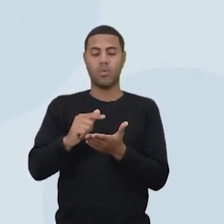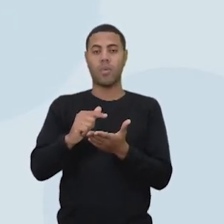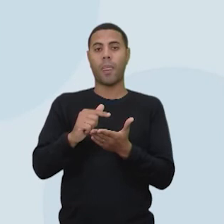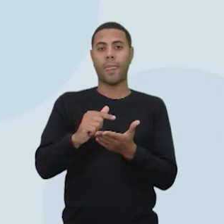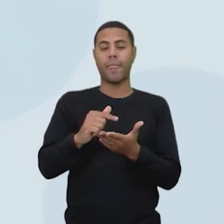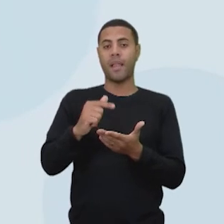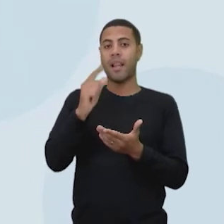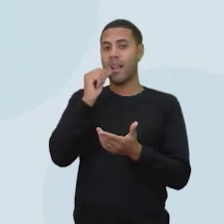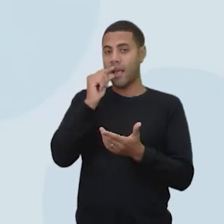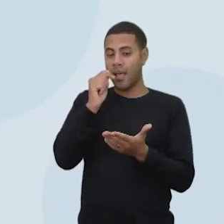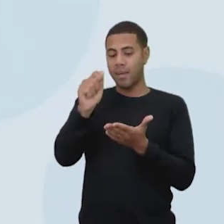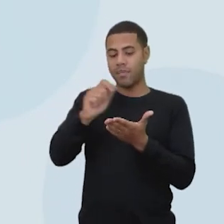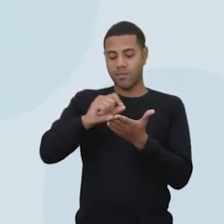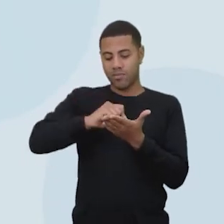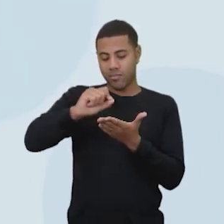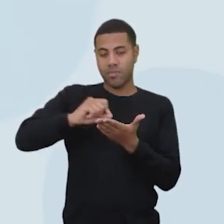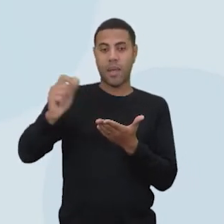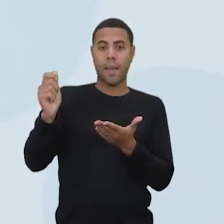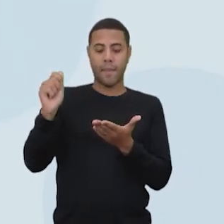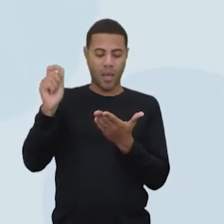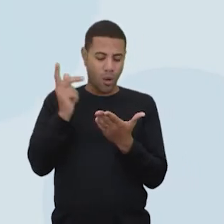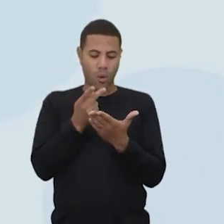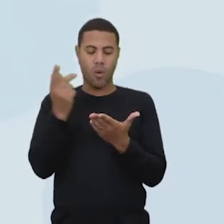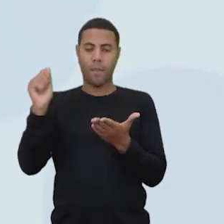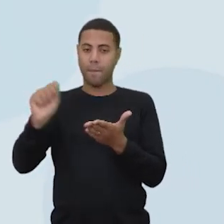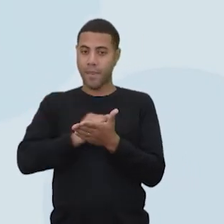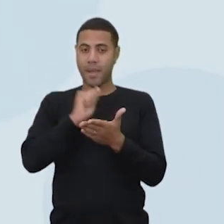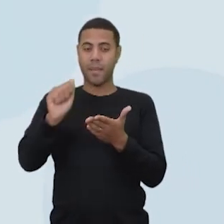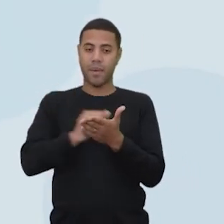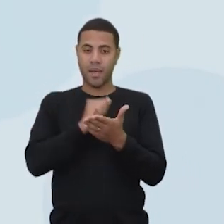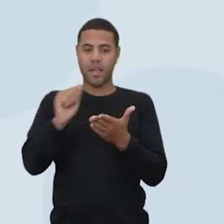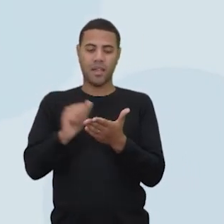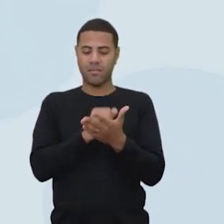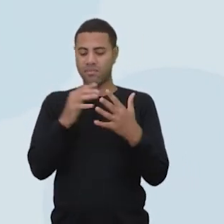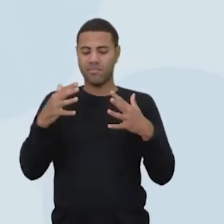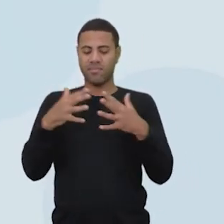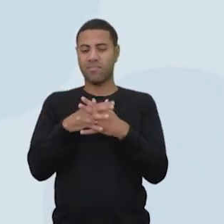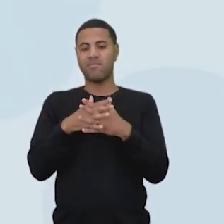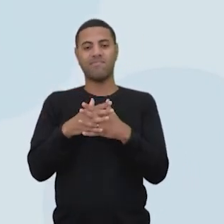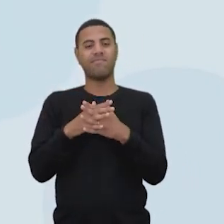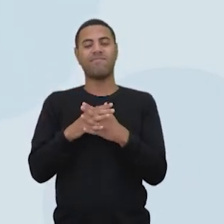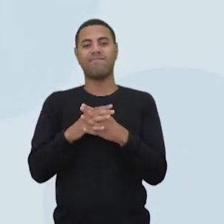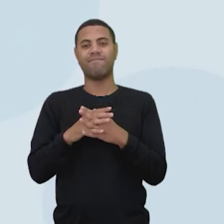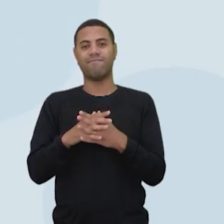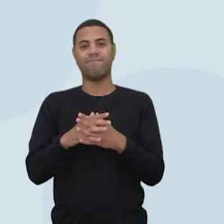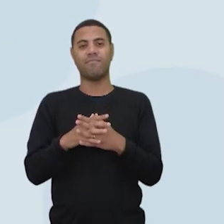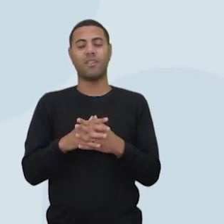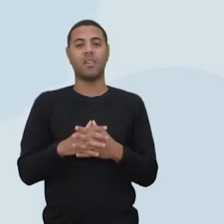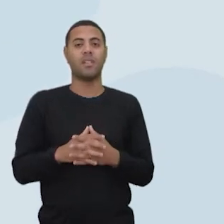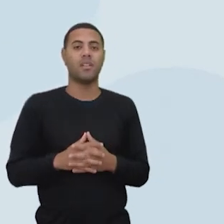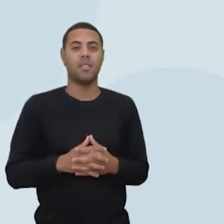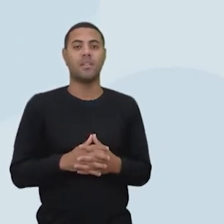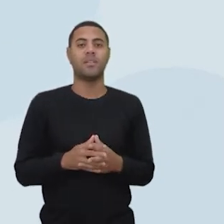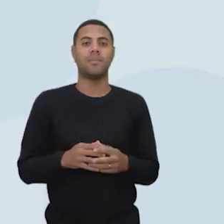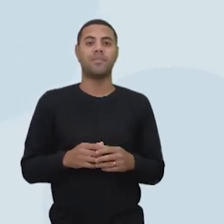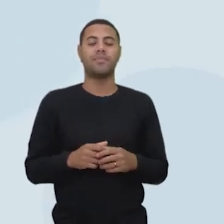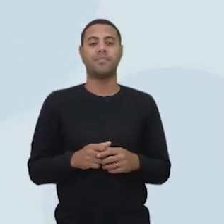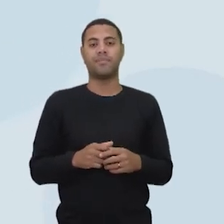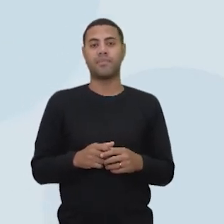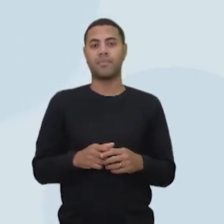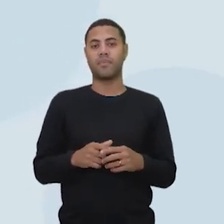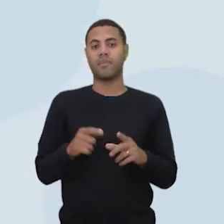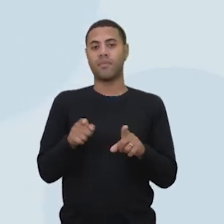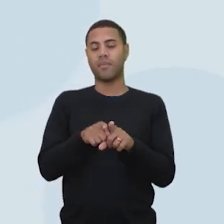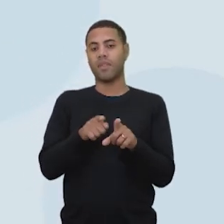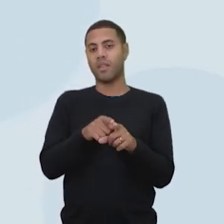fazer a lápis, apaga, faz de lápis de novo, apaga, depois você não entende nada do que você colocou, fica confuso, tá? Colhe os